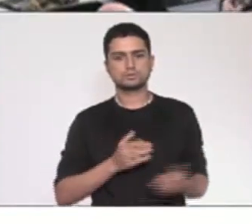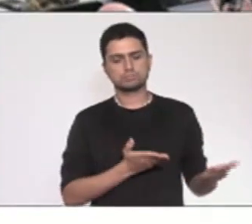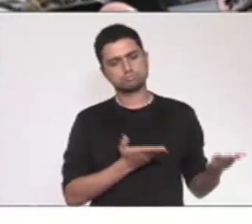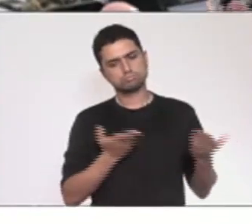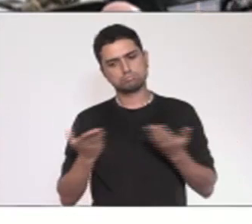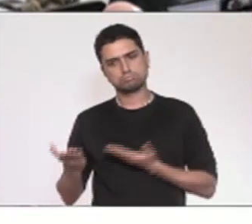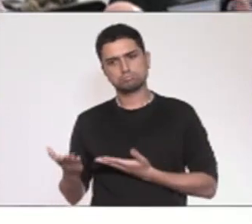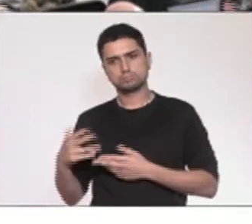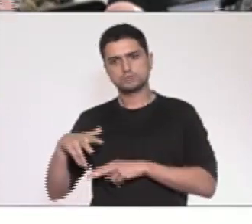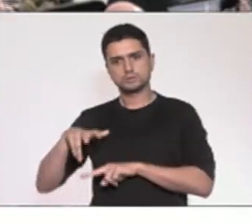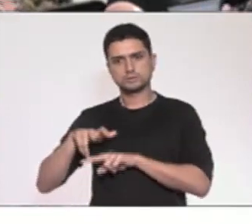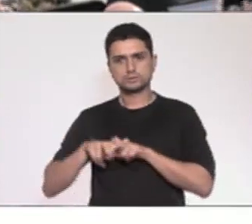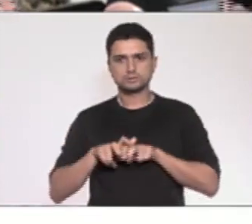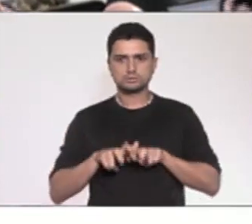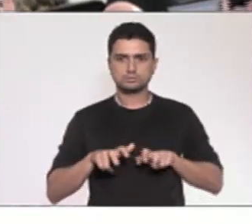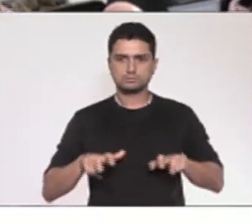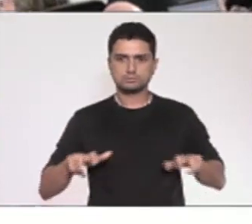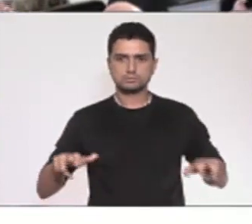a mesa.